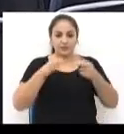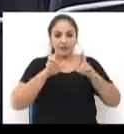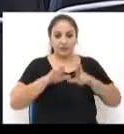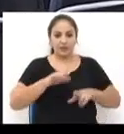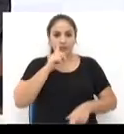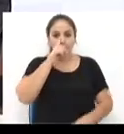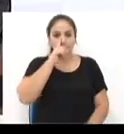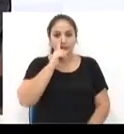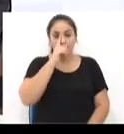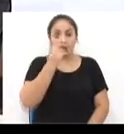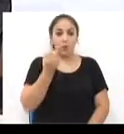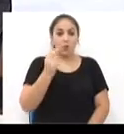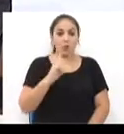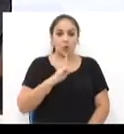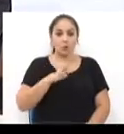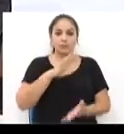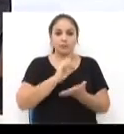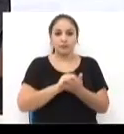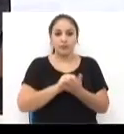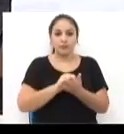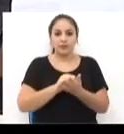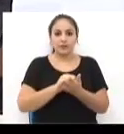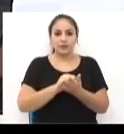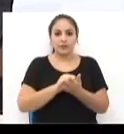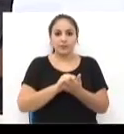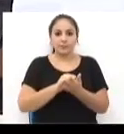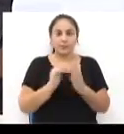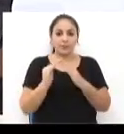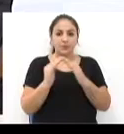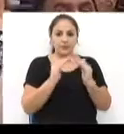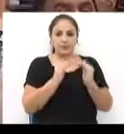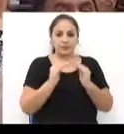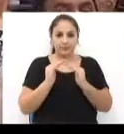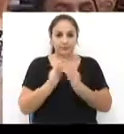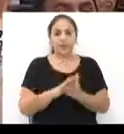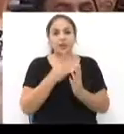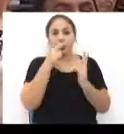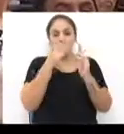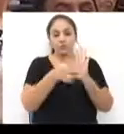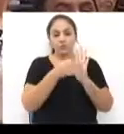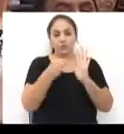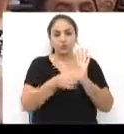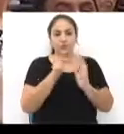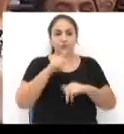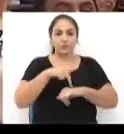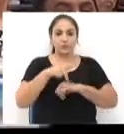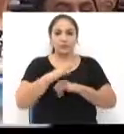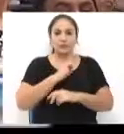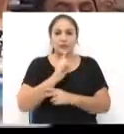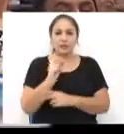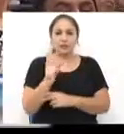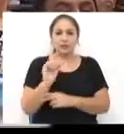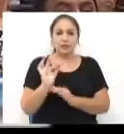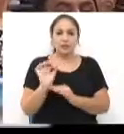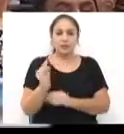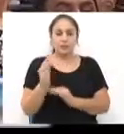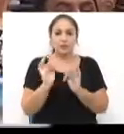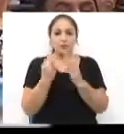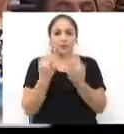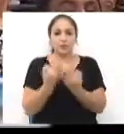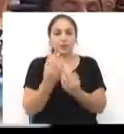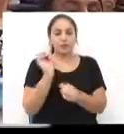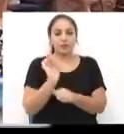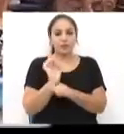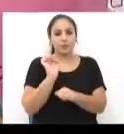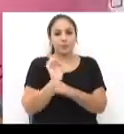de risco ou inscritas no cadastro habitacional. Conforme a indicação, Passo Fundo tem 12 mil